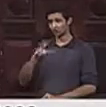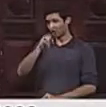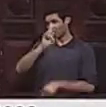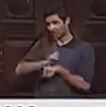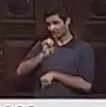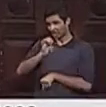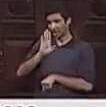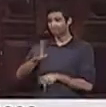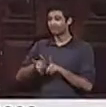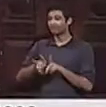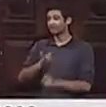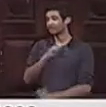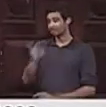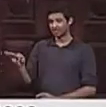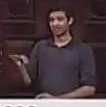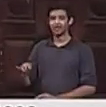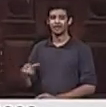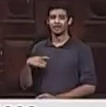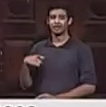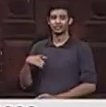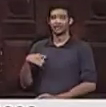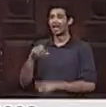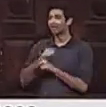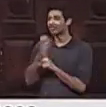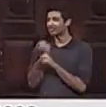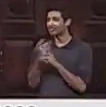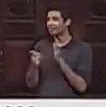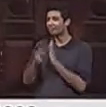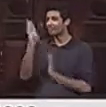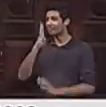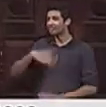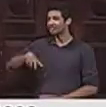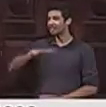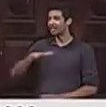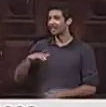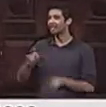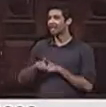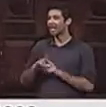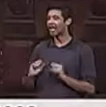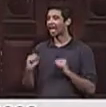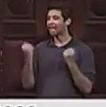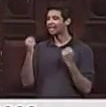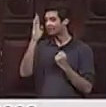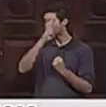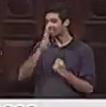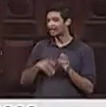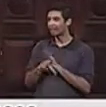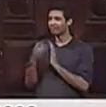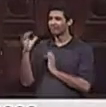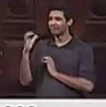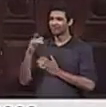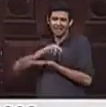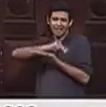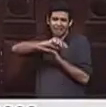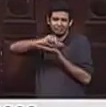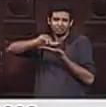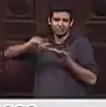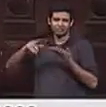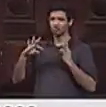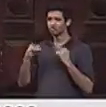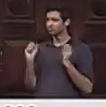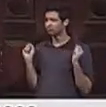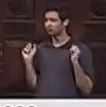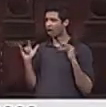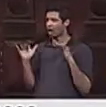as federais, a Sociedade Brasileira para o Progresso da Ciência, a Academia Brasileira de Ciências, enfim,